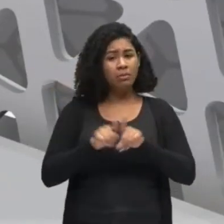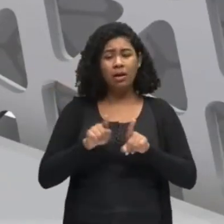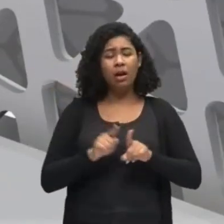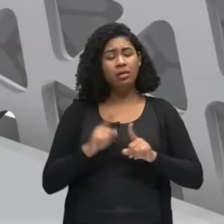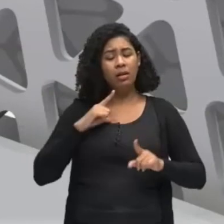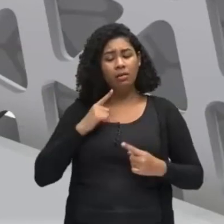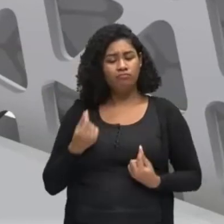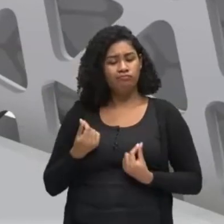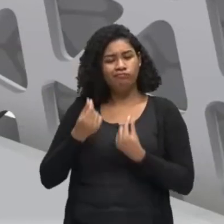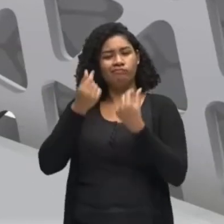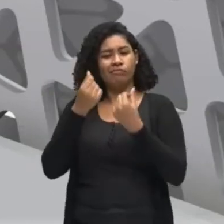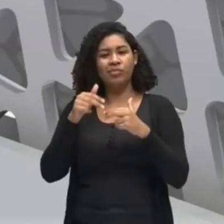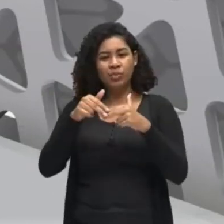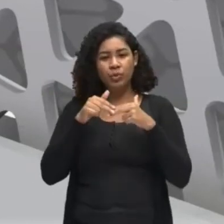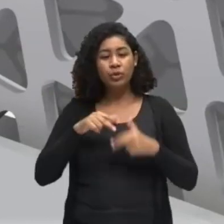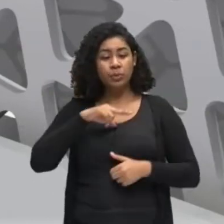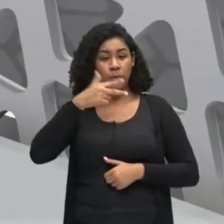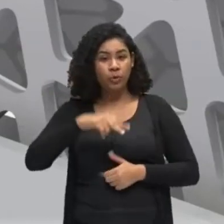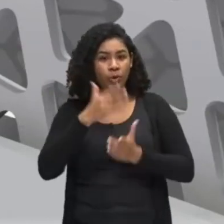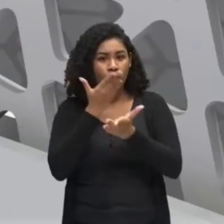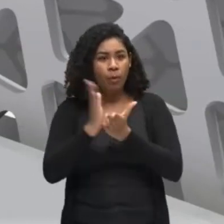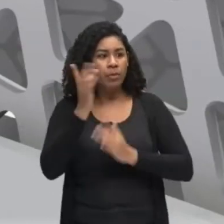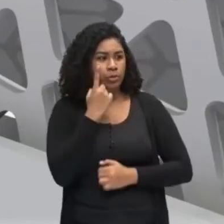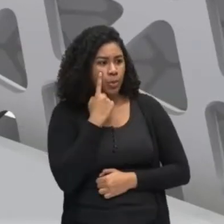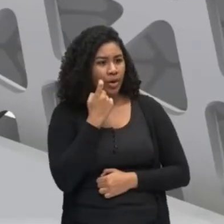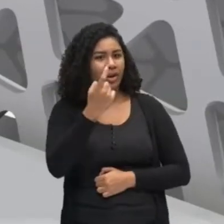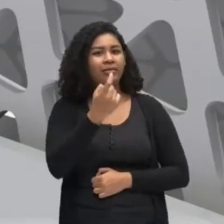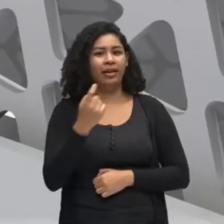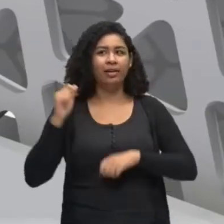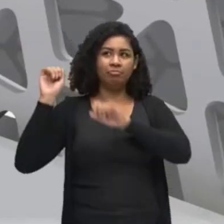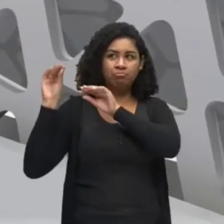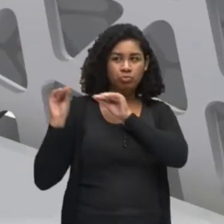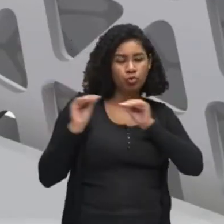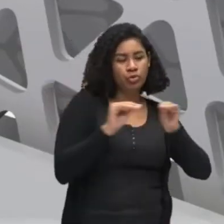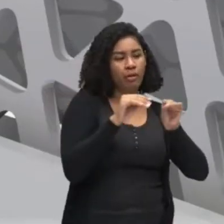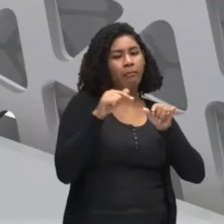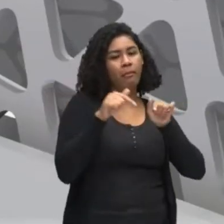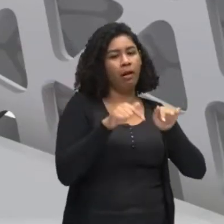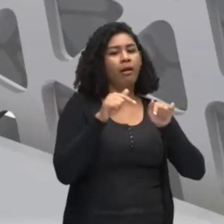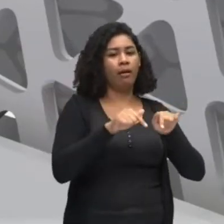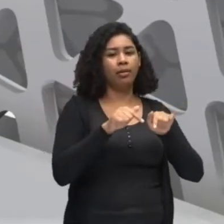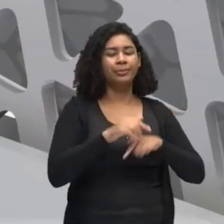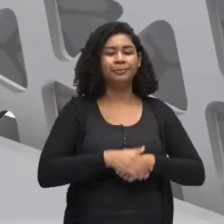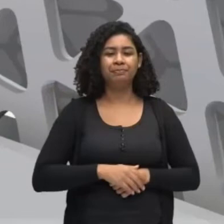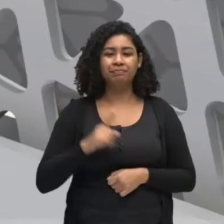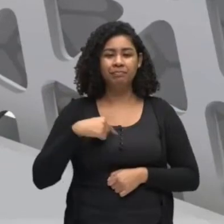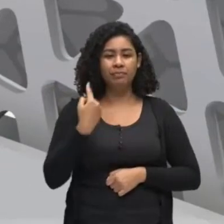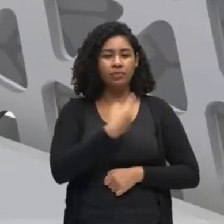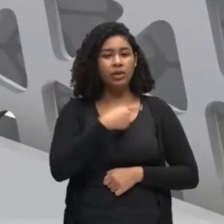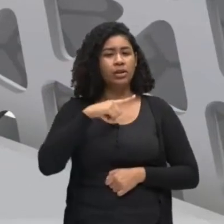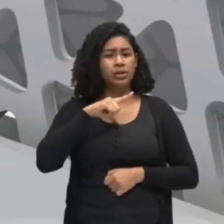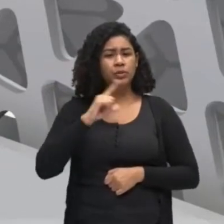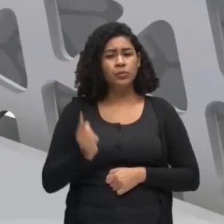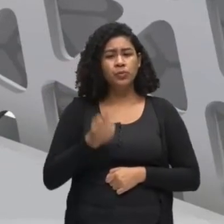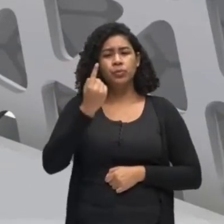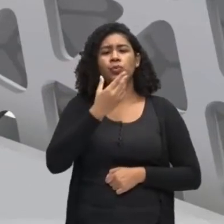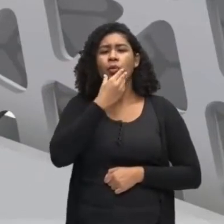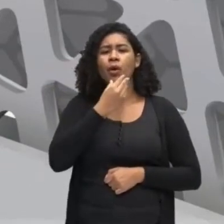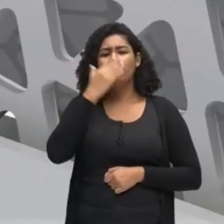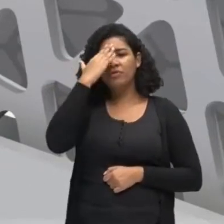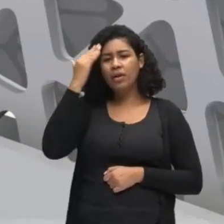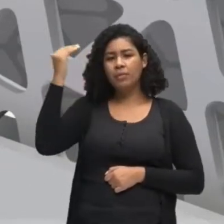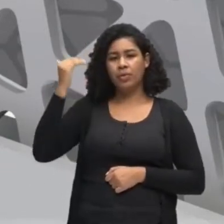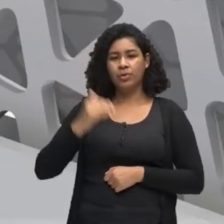começa essa empreitada dos portugueses para a nossa região. E nós também temos um grande navegador que vai fazer isso em nome da coroa